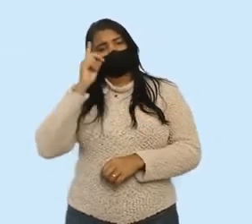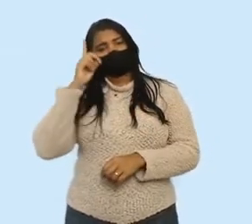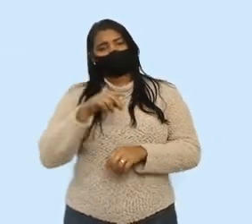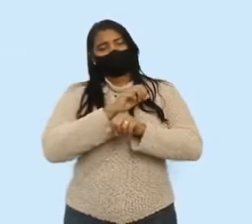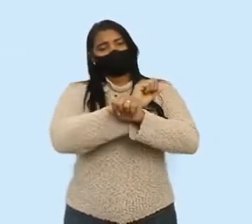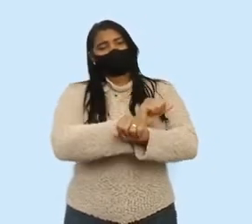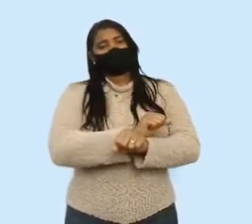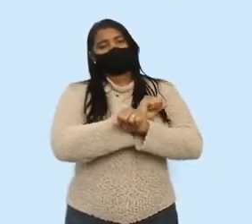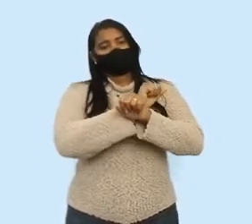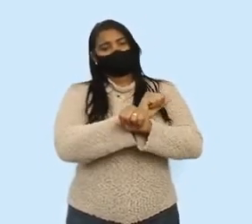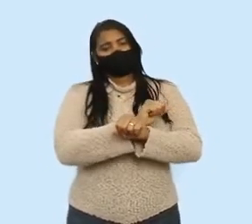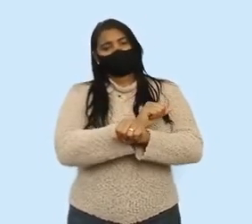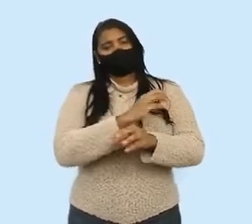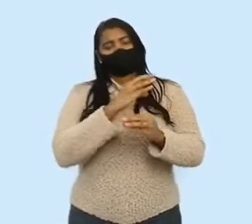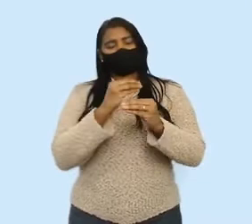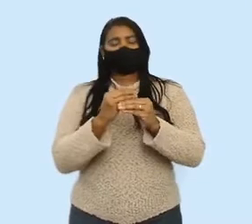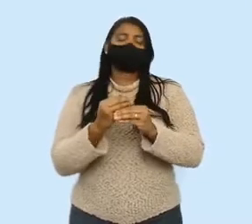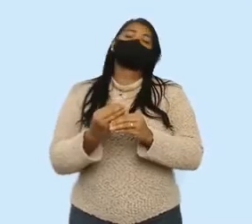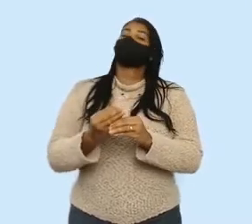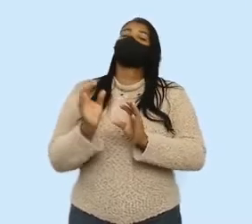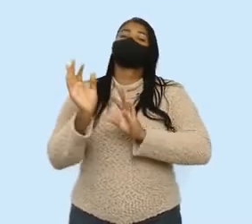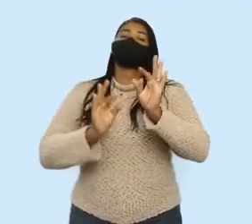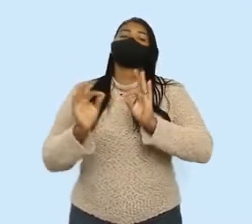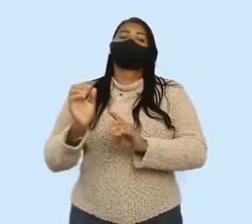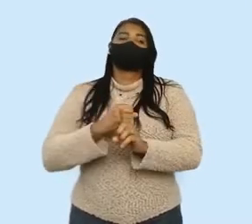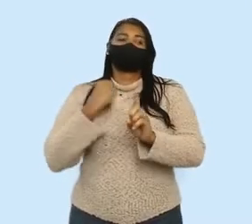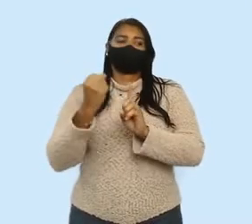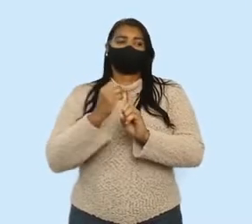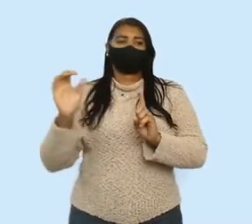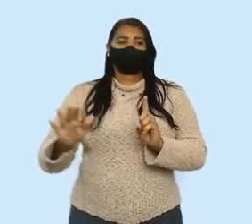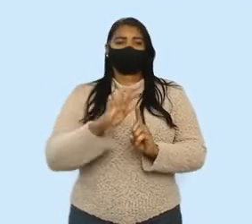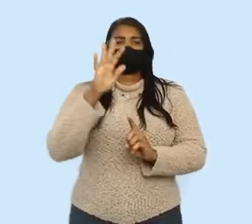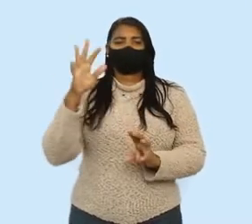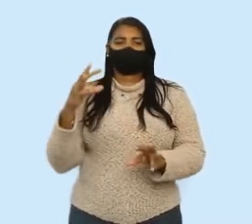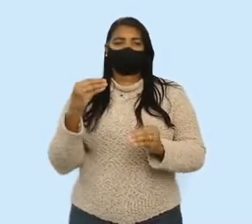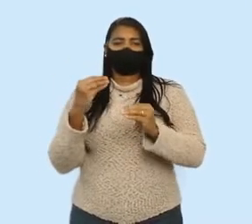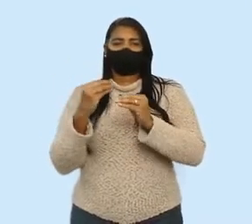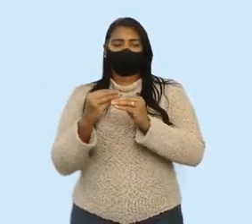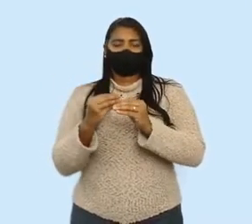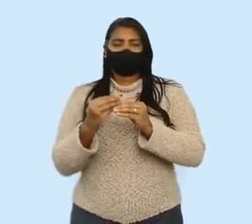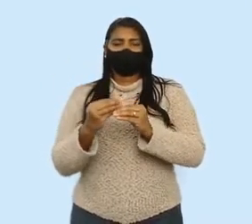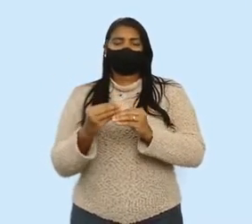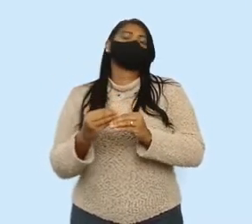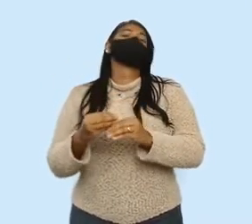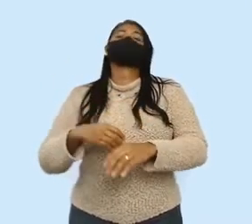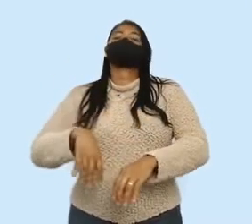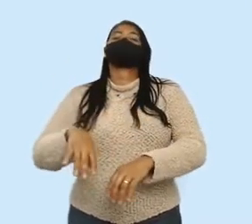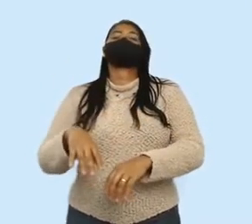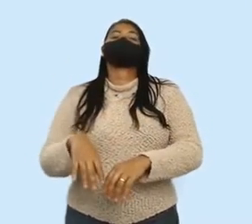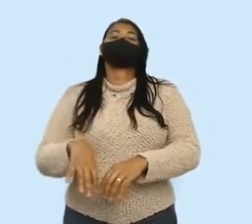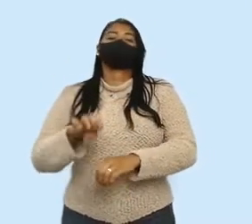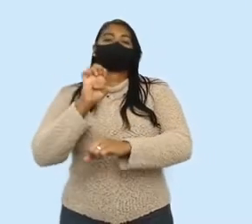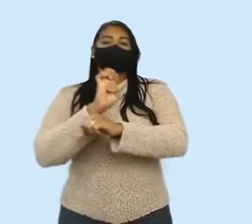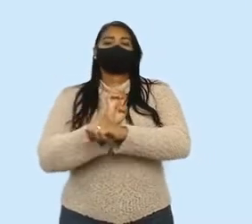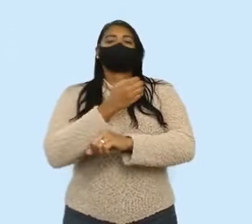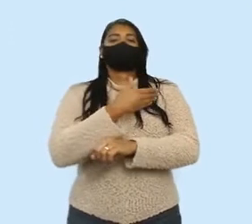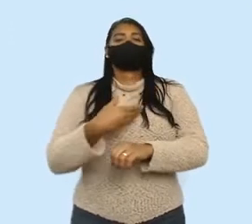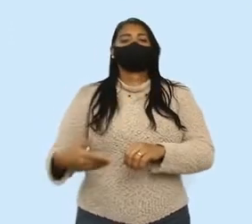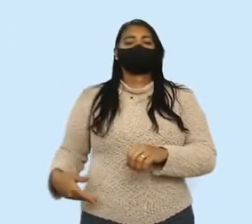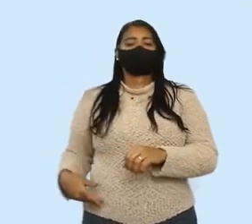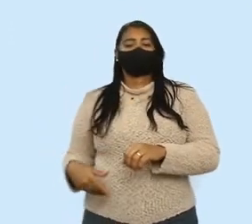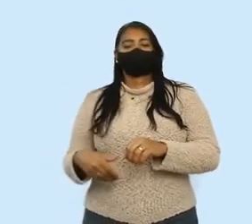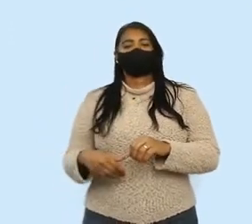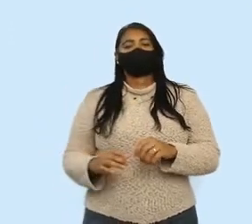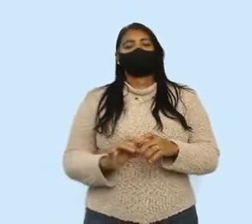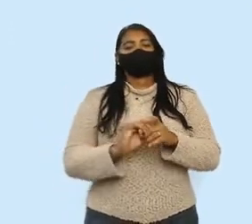esse paternalismo era uma forma de controle social. No entanto, quando o Estado ele abole a escravidão, então